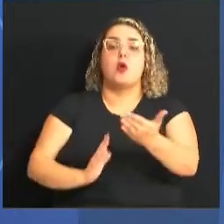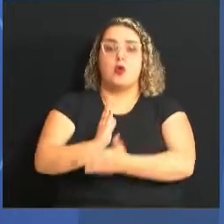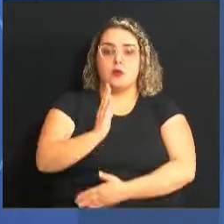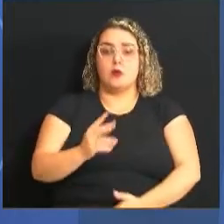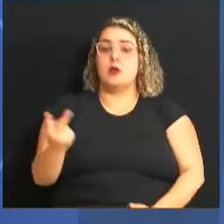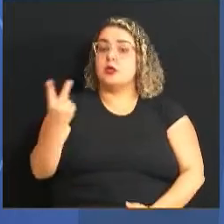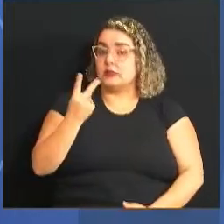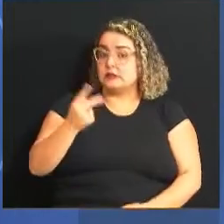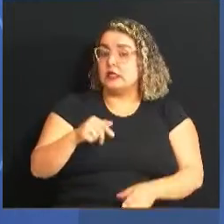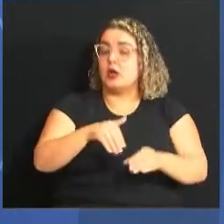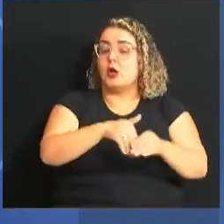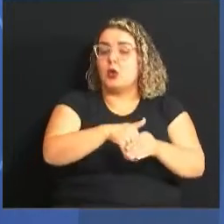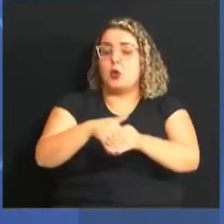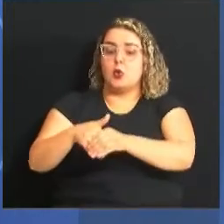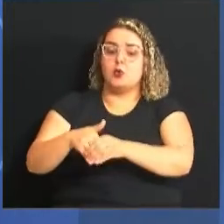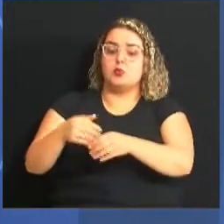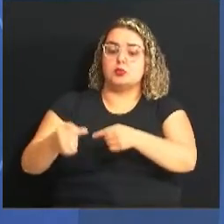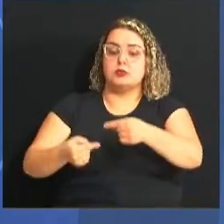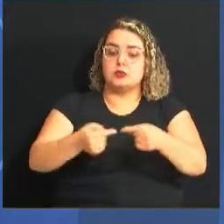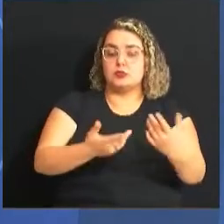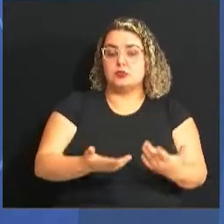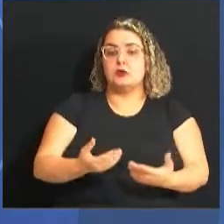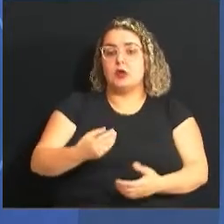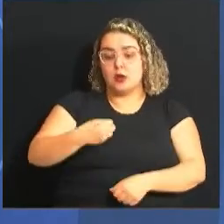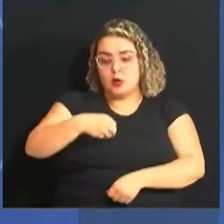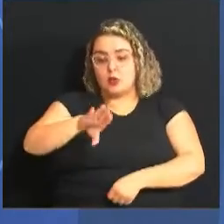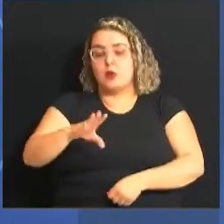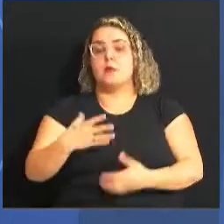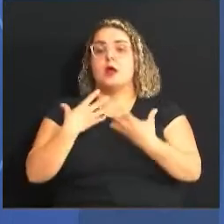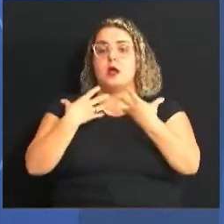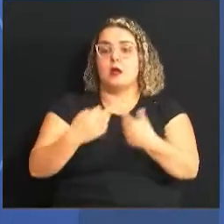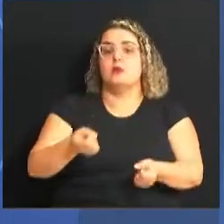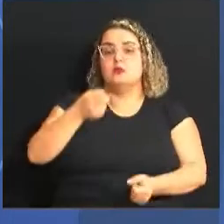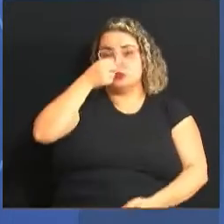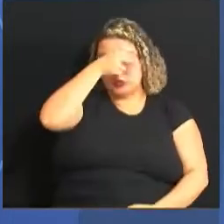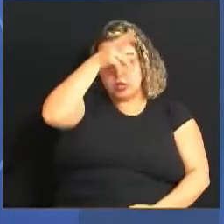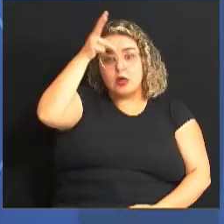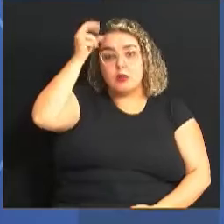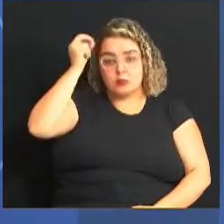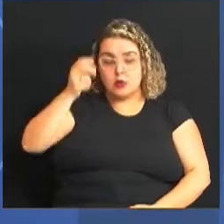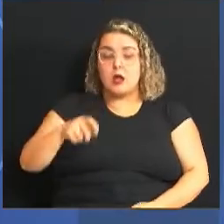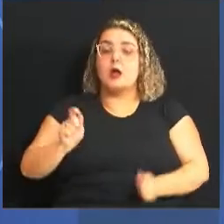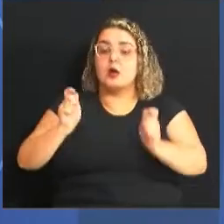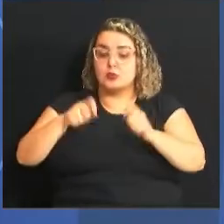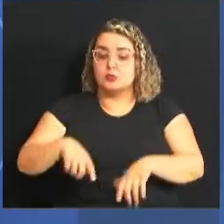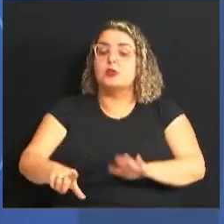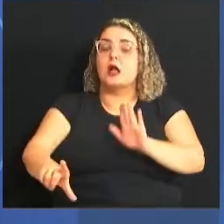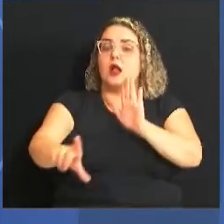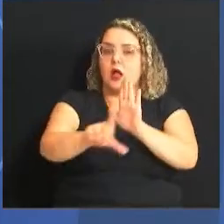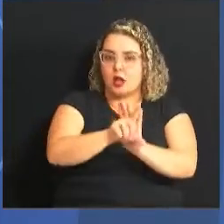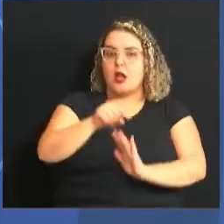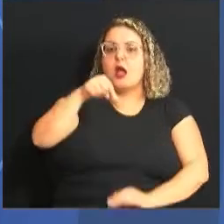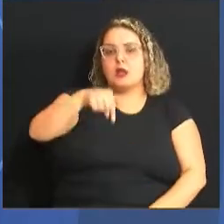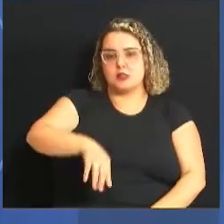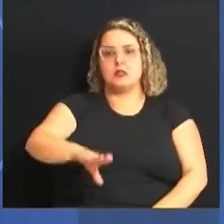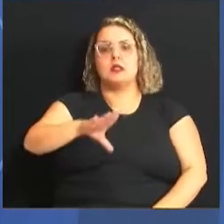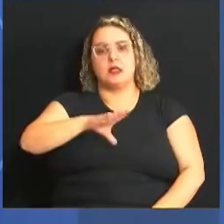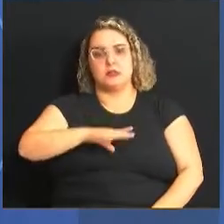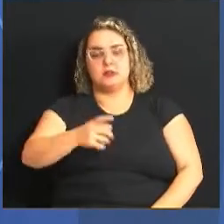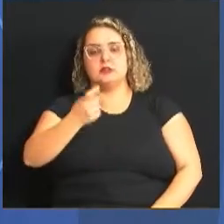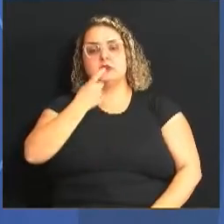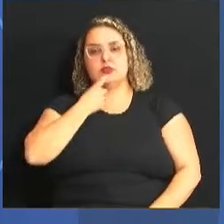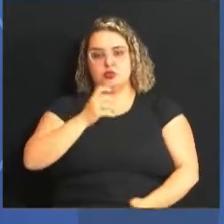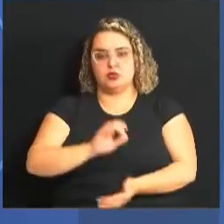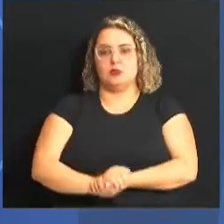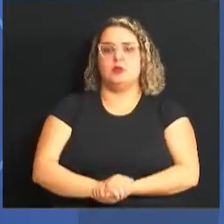segunda discussão, agora vão ser encaminhados para a sanção do prefeito para que eles se tornem leis aqui na cidade de Campinas. E